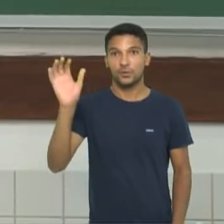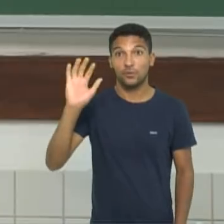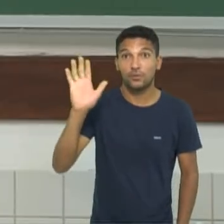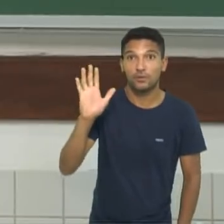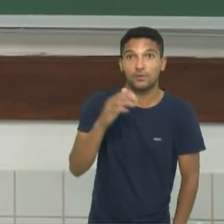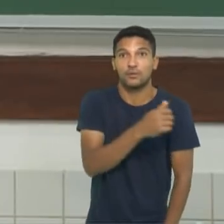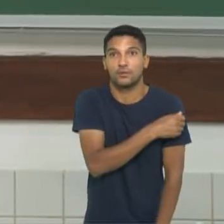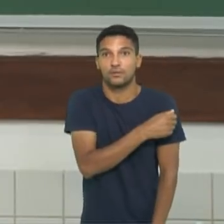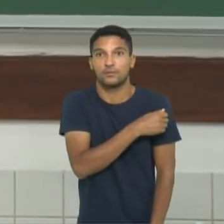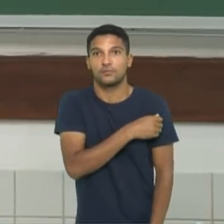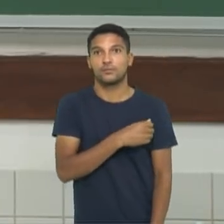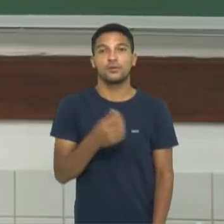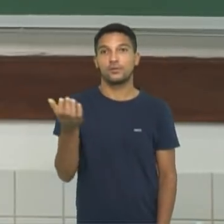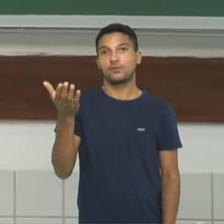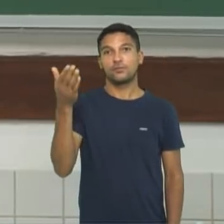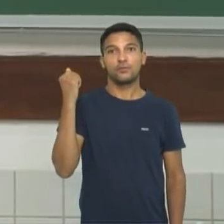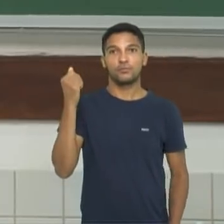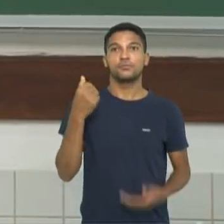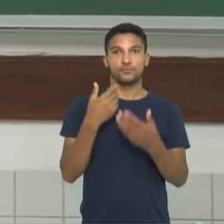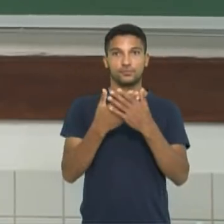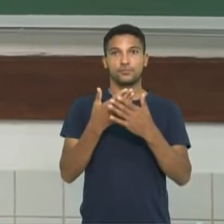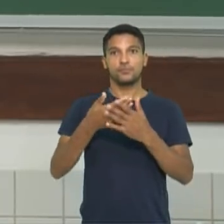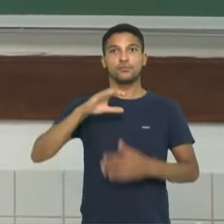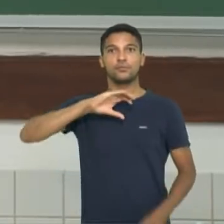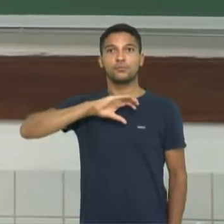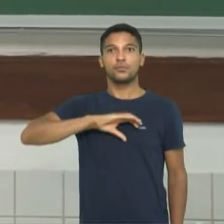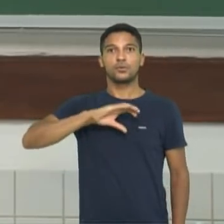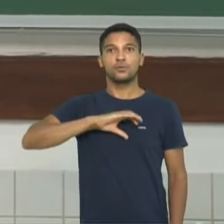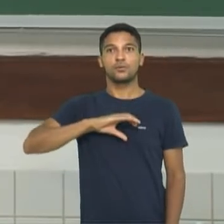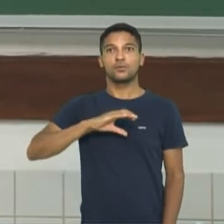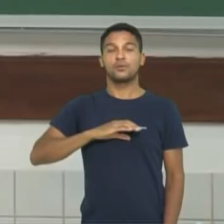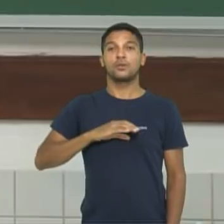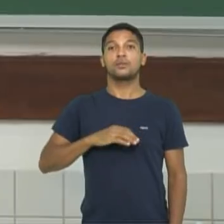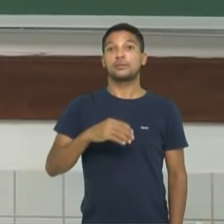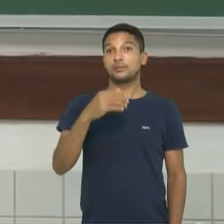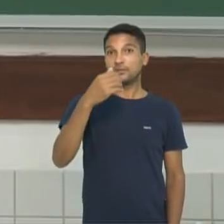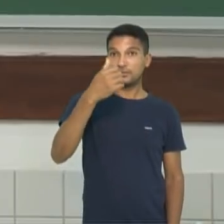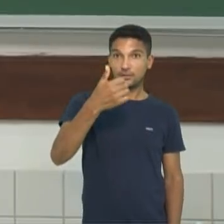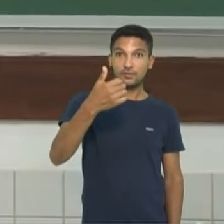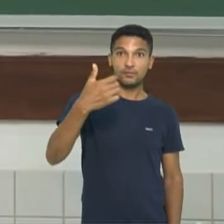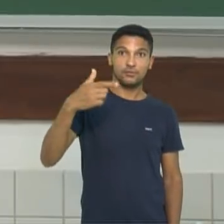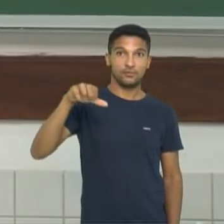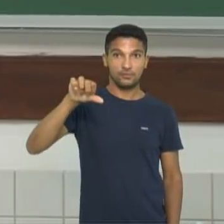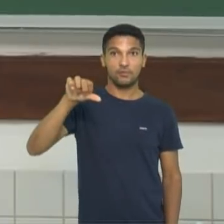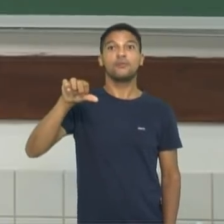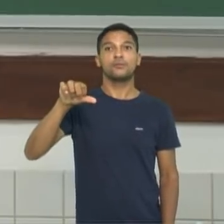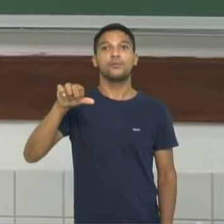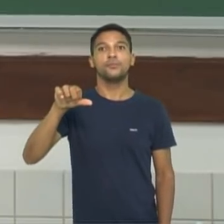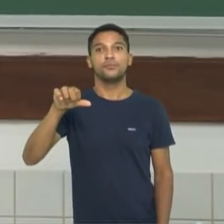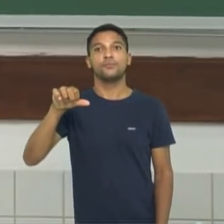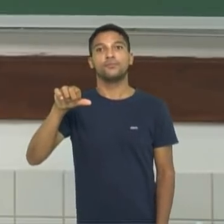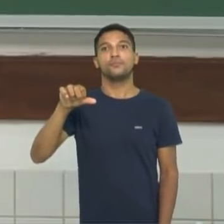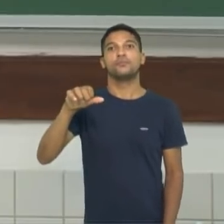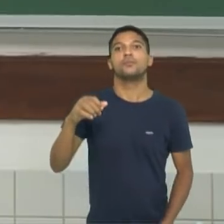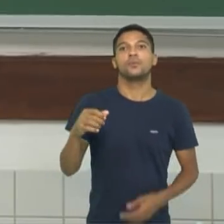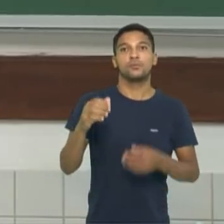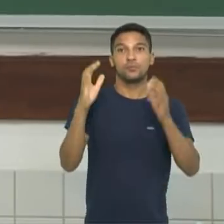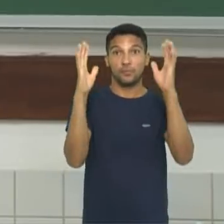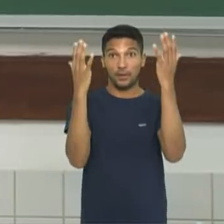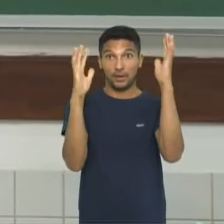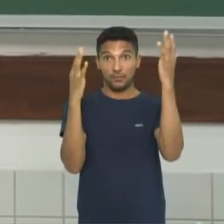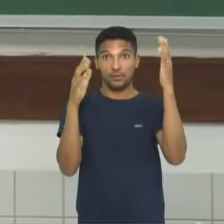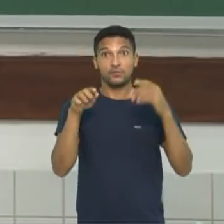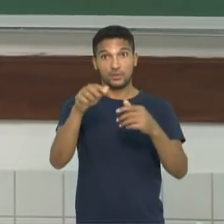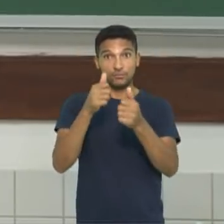Olá, alunos! Vamos para a nossa 129ª aula. Parabéns por estarem aí nos acompanhando. Eu sou a professora Rosa